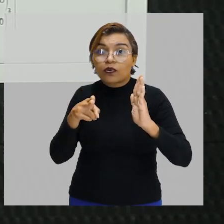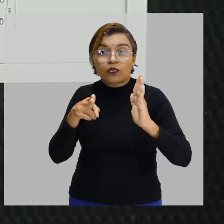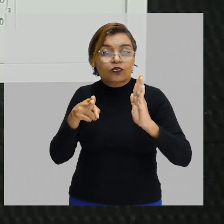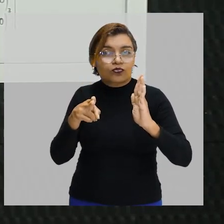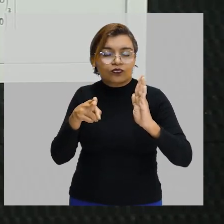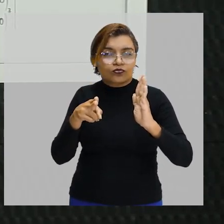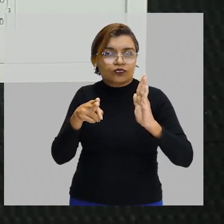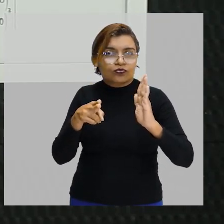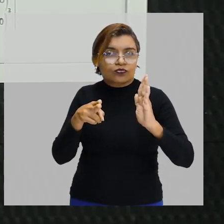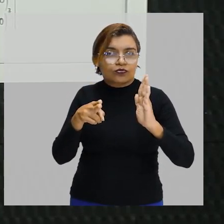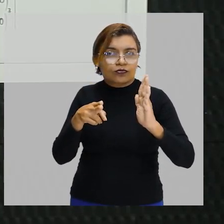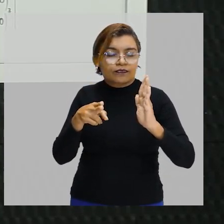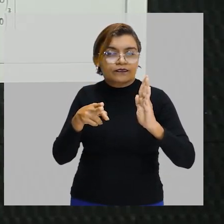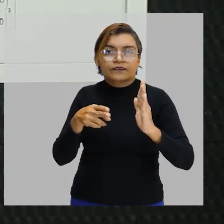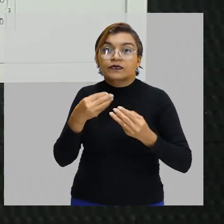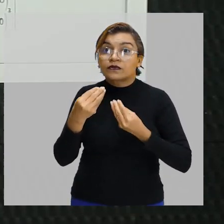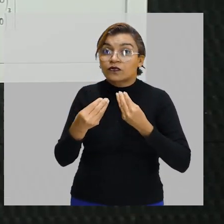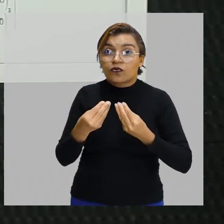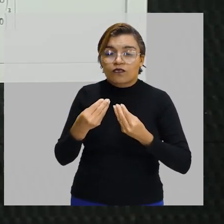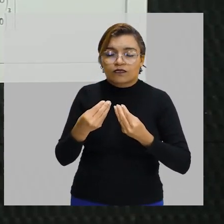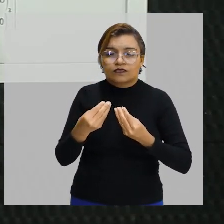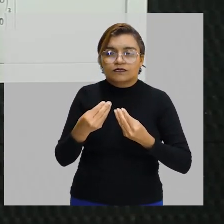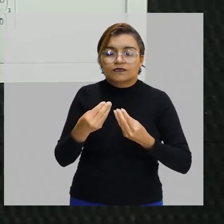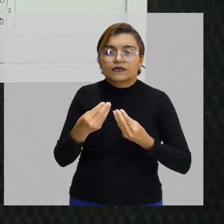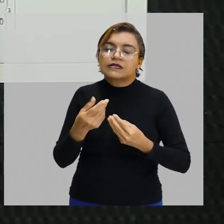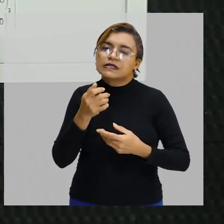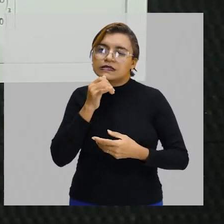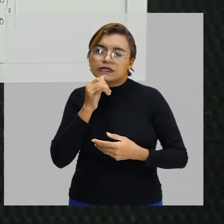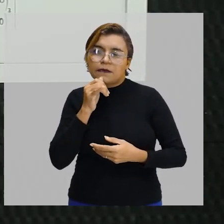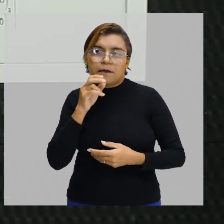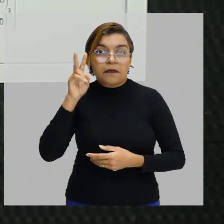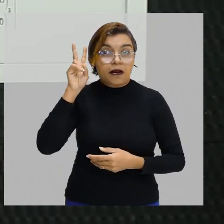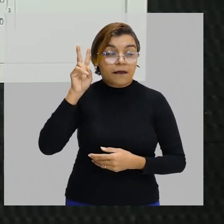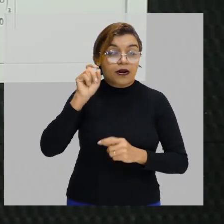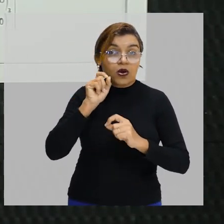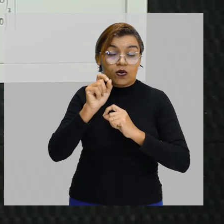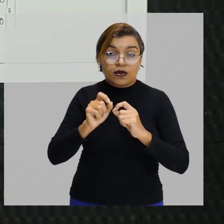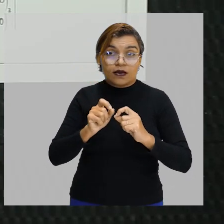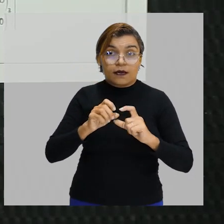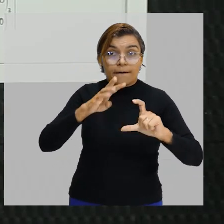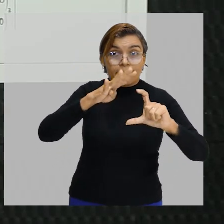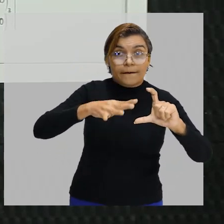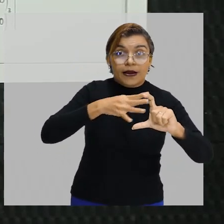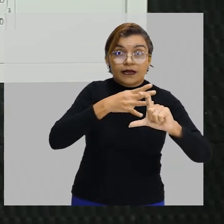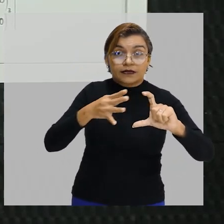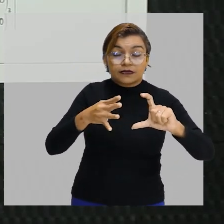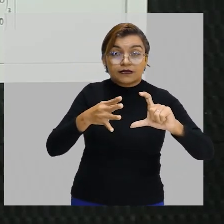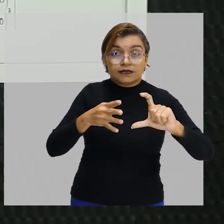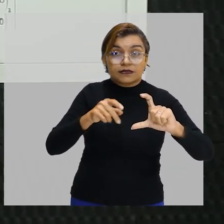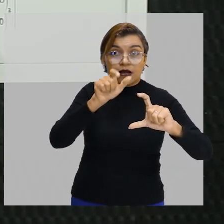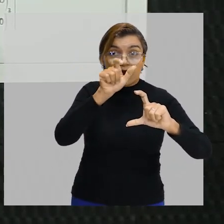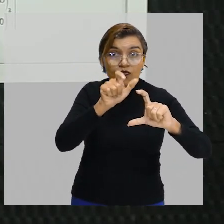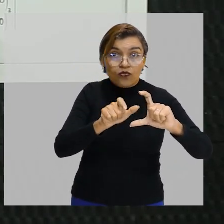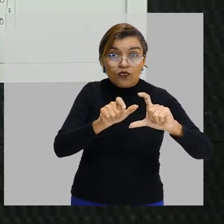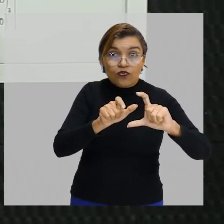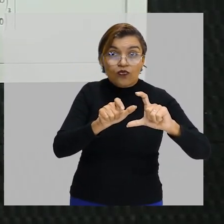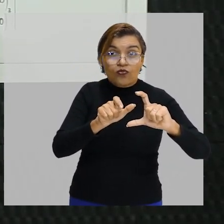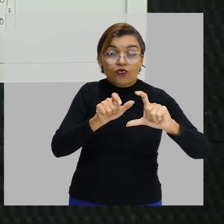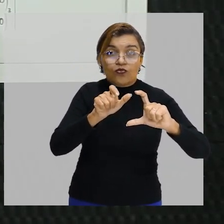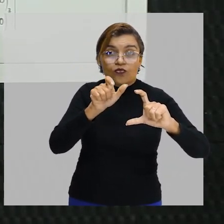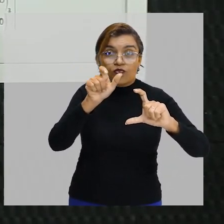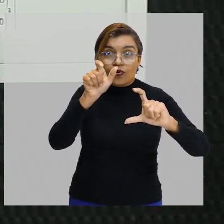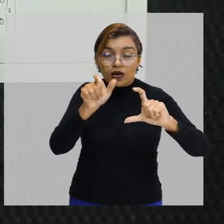e aí eu tenho que lembrar, numa propriedade me diz, se numa matriz eu tenho duas linhas iguais ou duas colunas iguais,